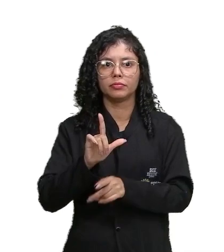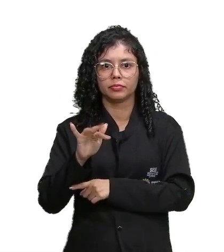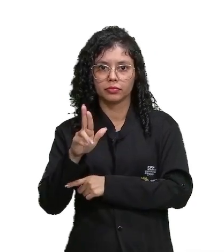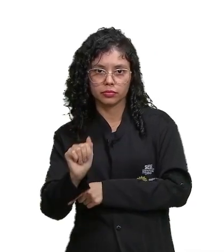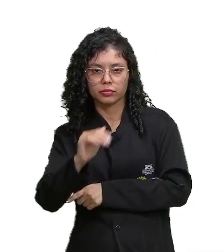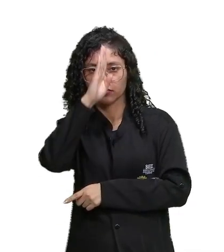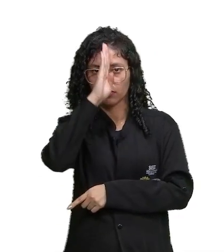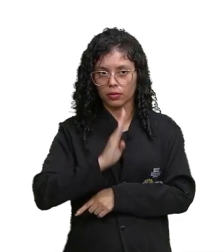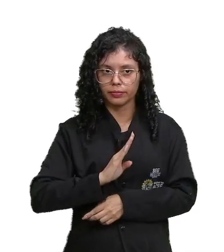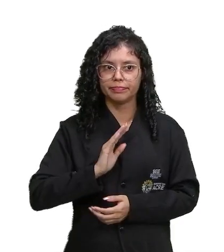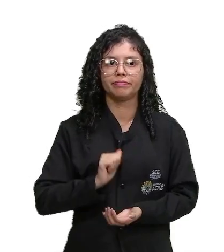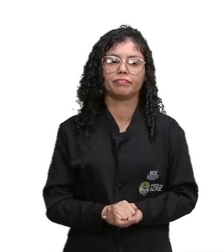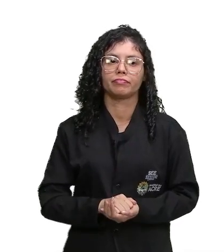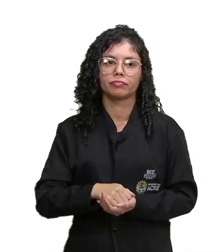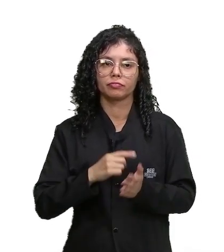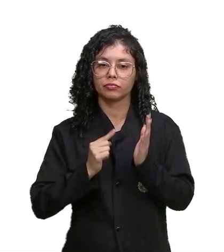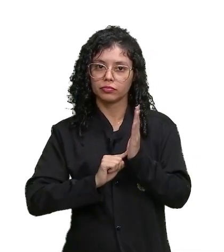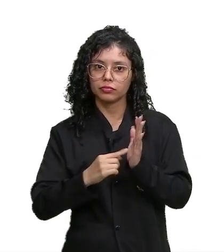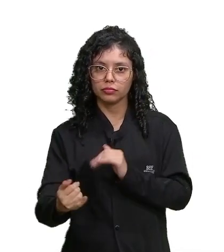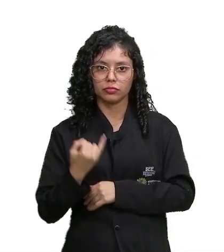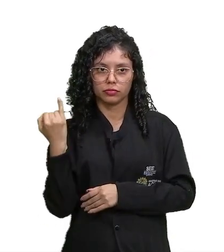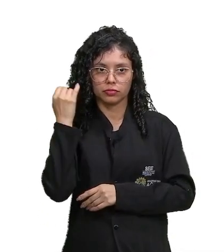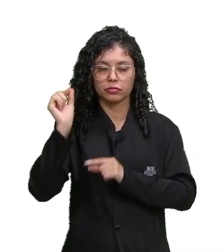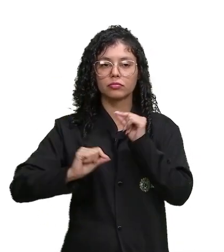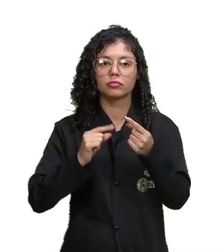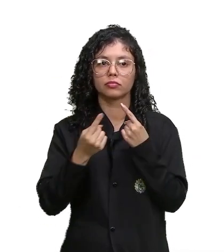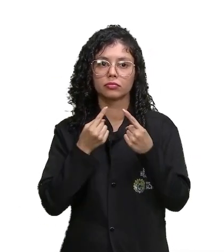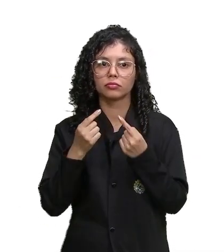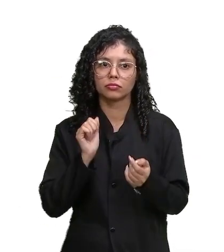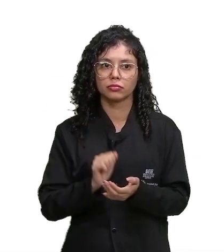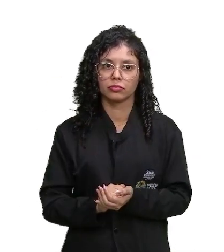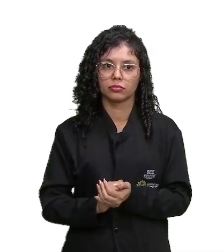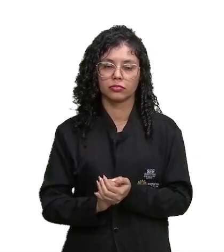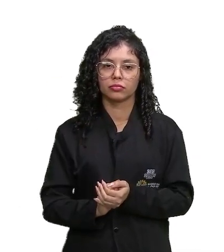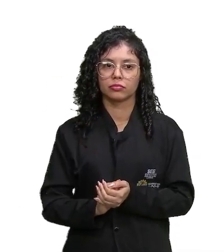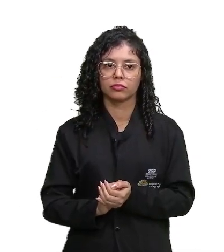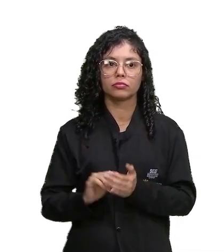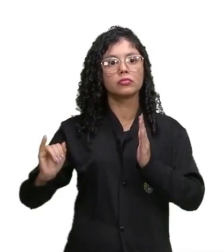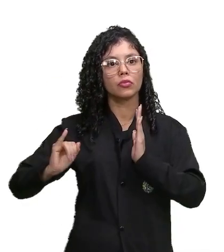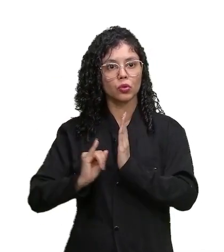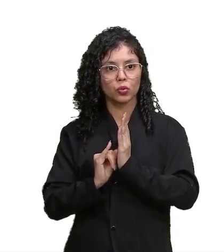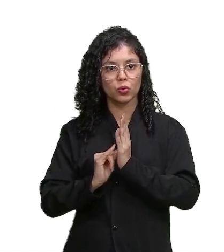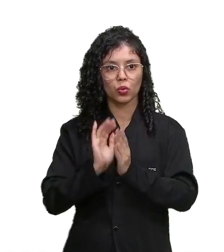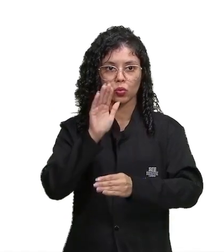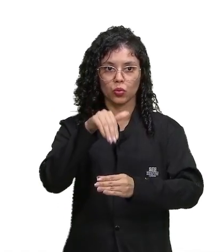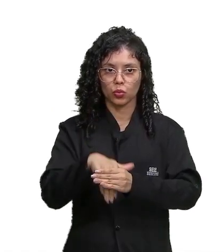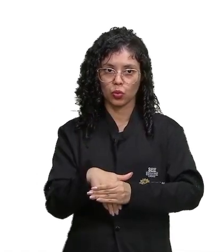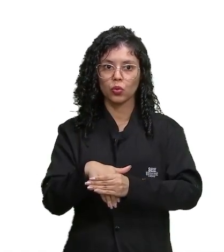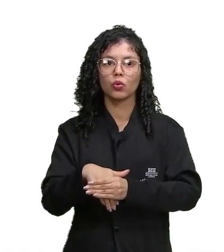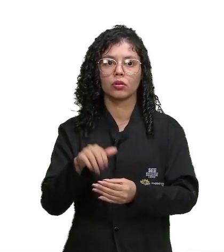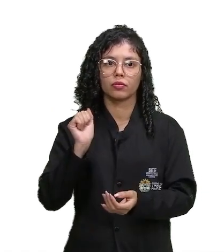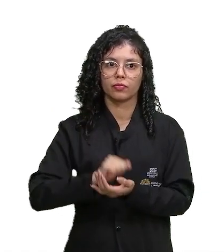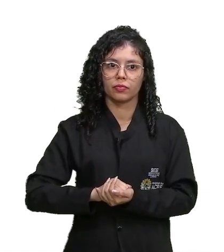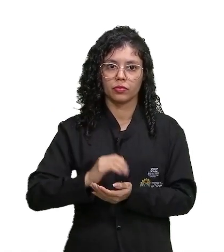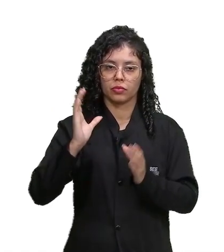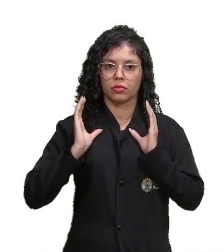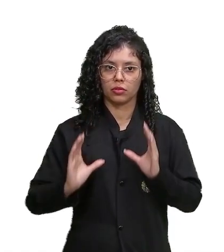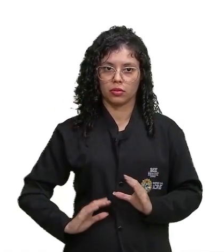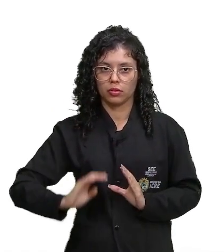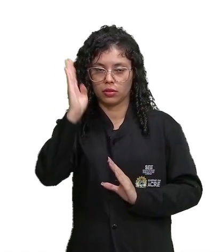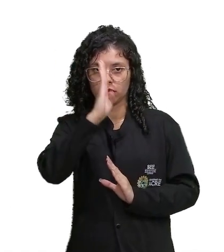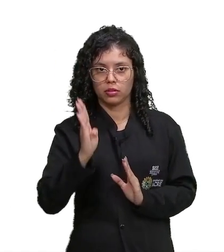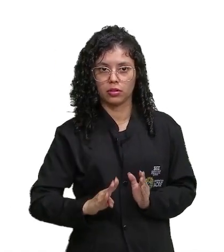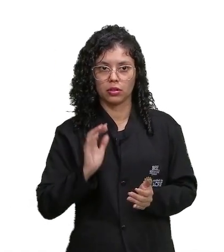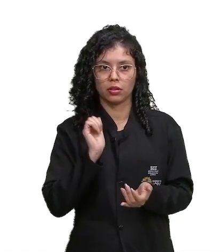e gratuito. O ponto principal que a gente vai debater aqui é esse último ponto da Constituição, que foi a instituição do voto universal para